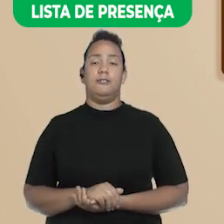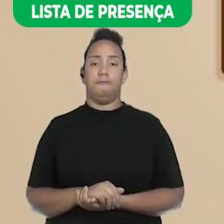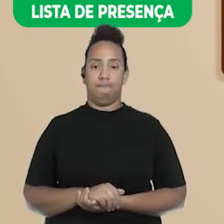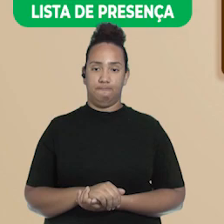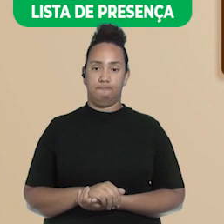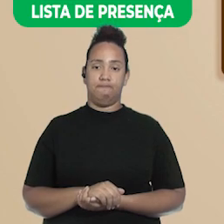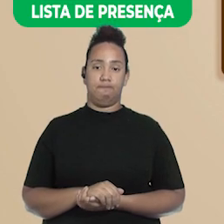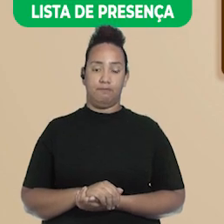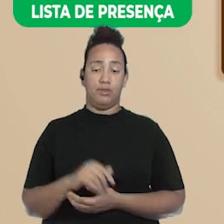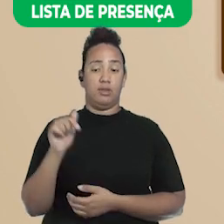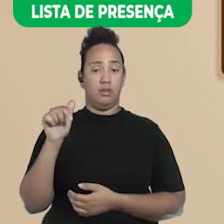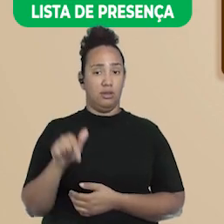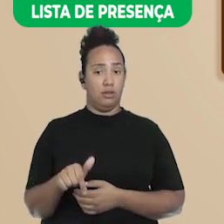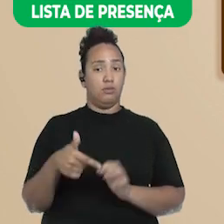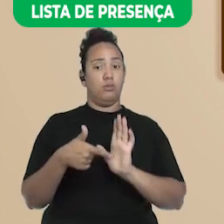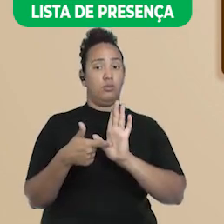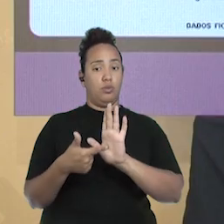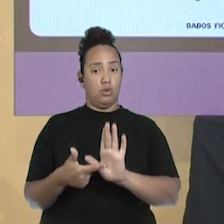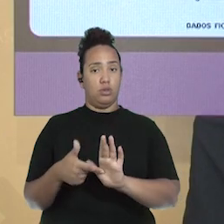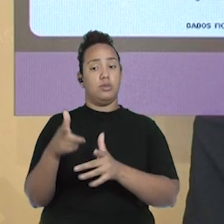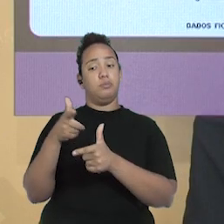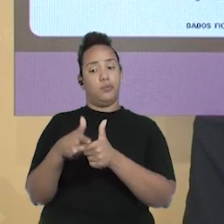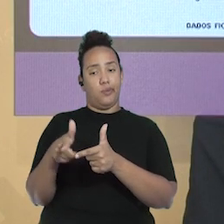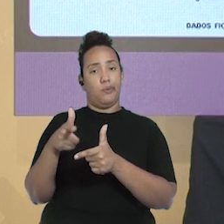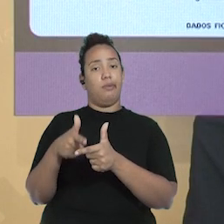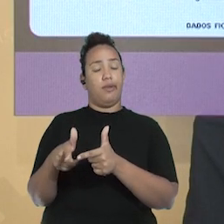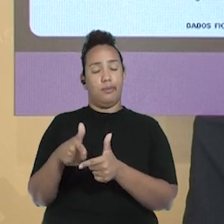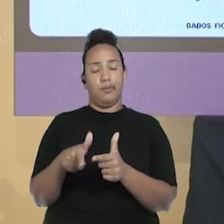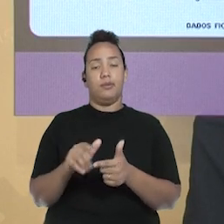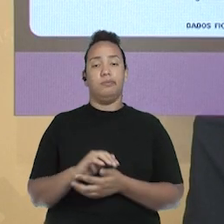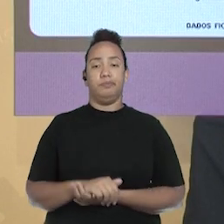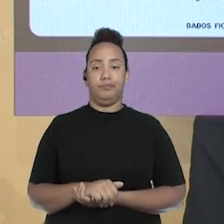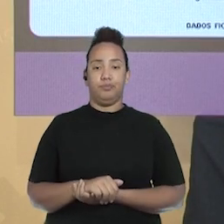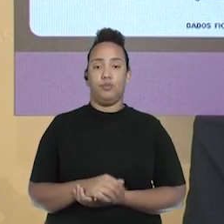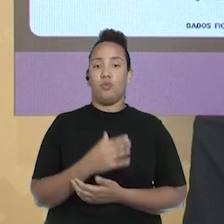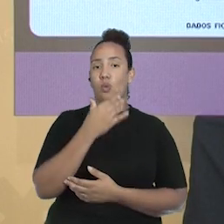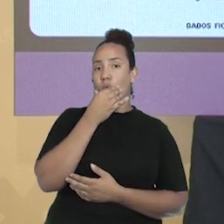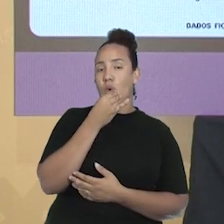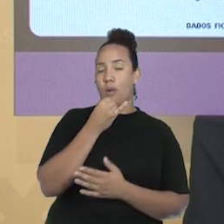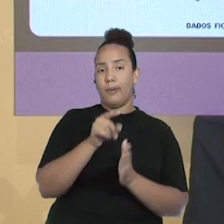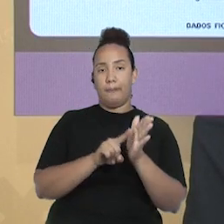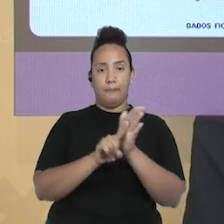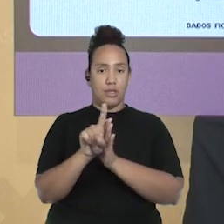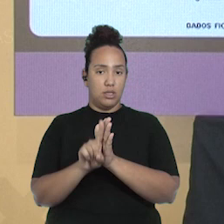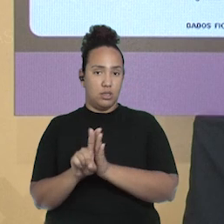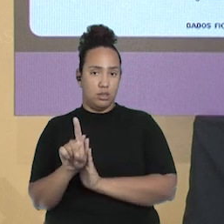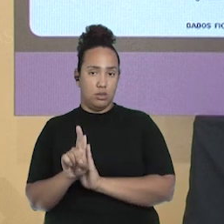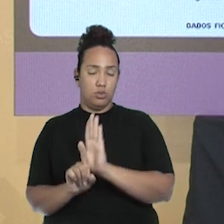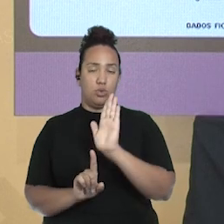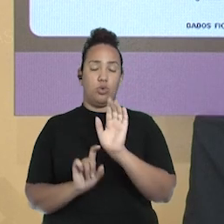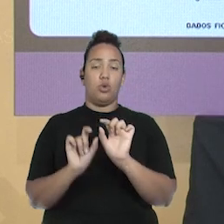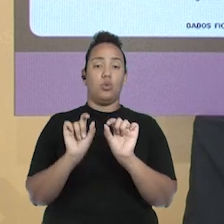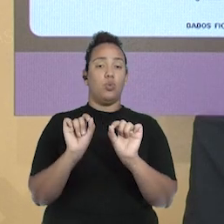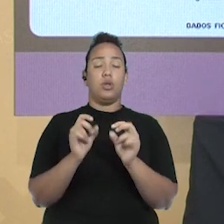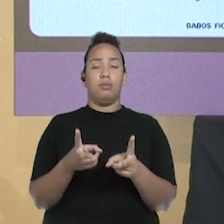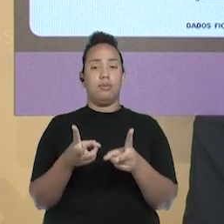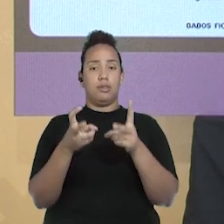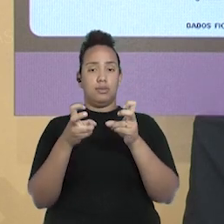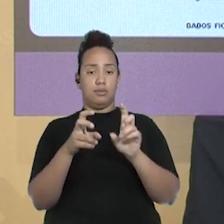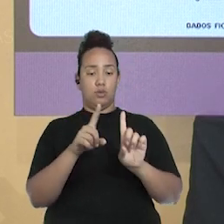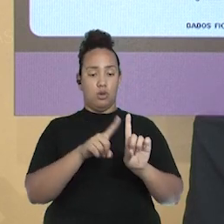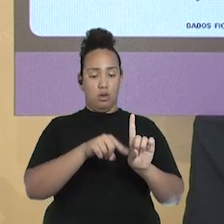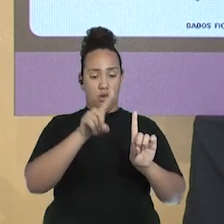certamente traz alguma indicação para ele. João pesquisou e percebeu que as baixas coincidiam com